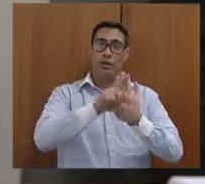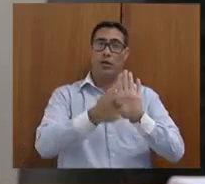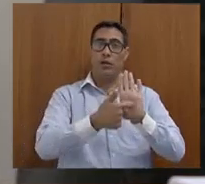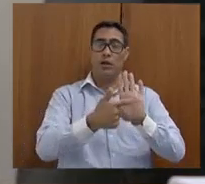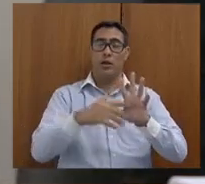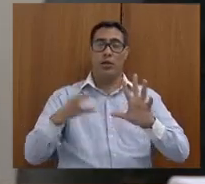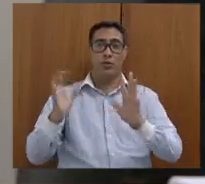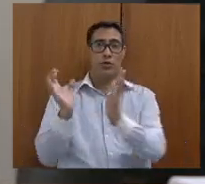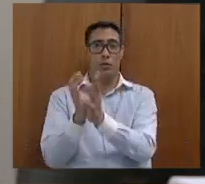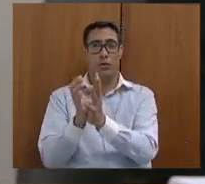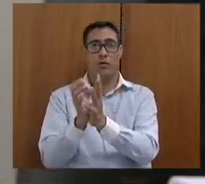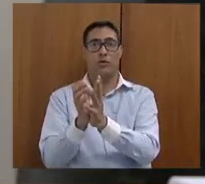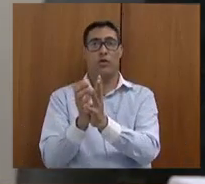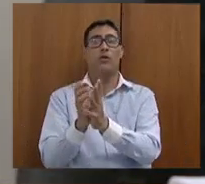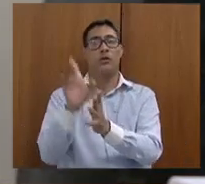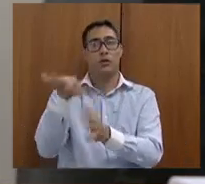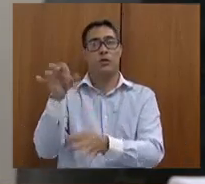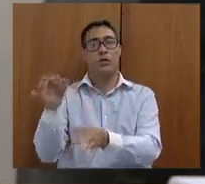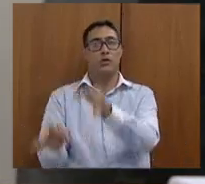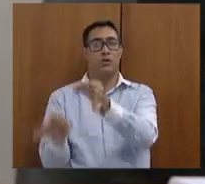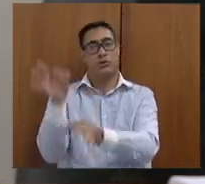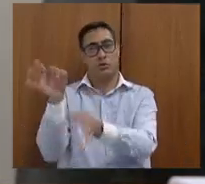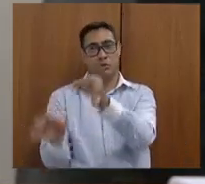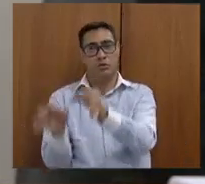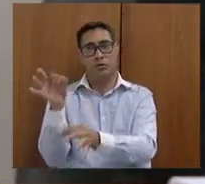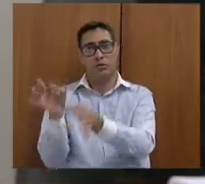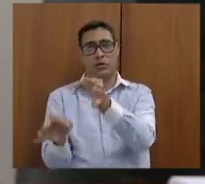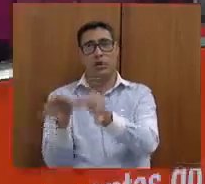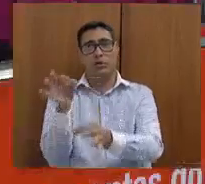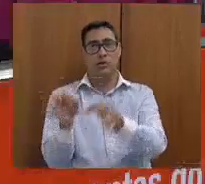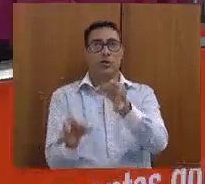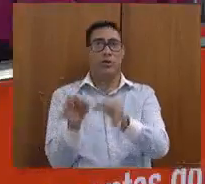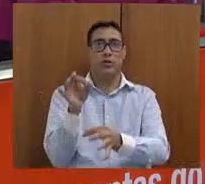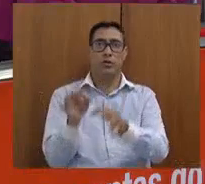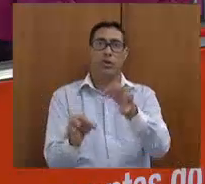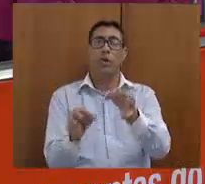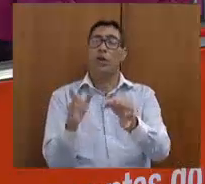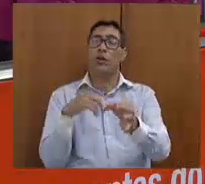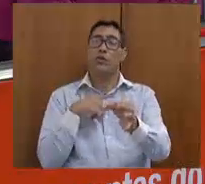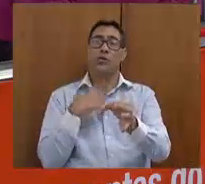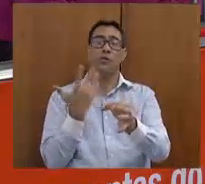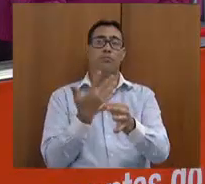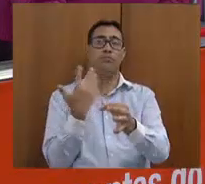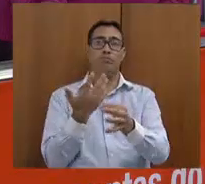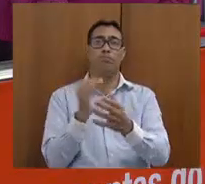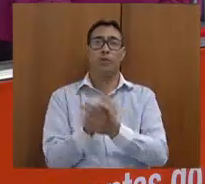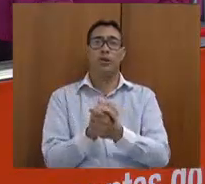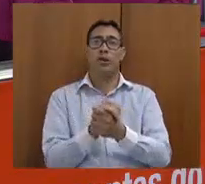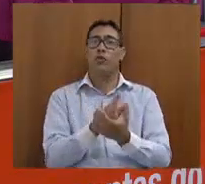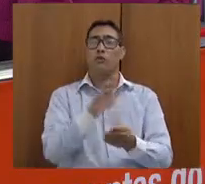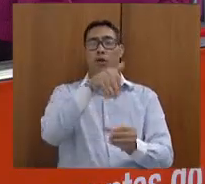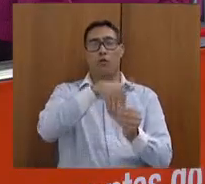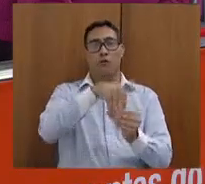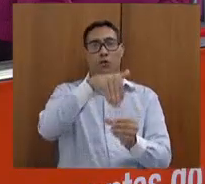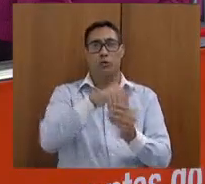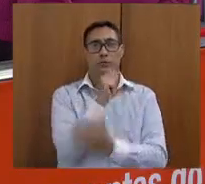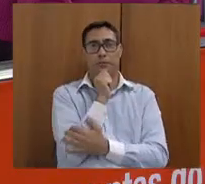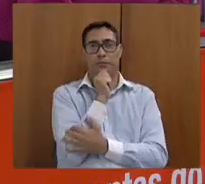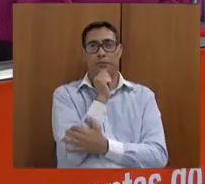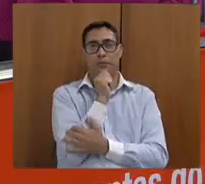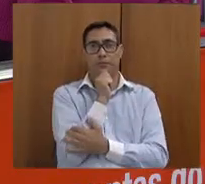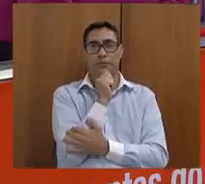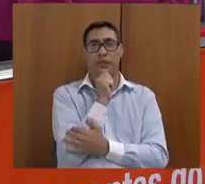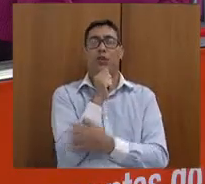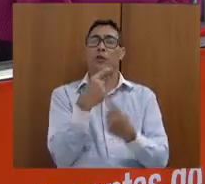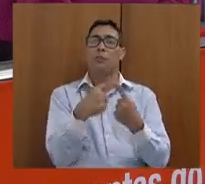lei tá na comissão de construção e justiça não é deputada só não foi se eu não me engano votado ainda na comissão porque